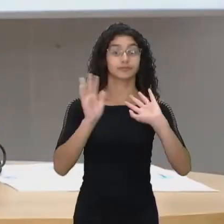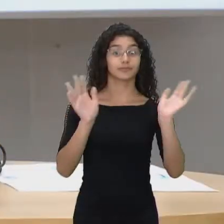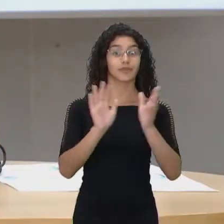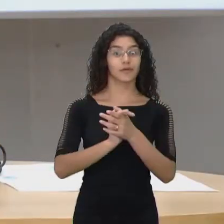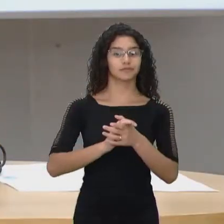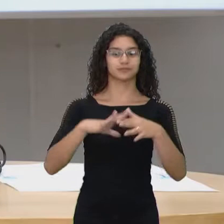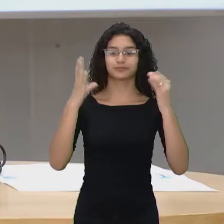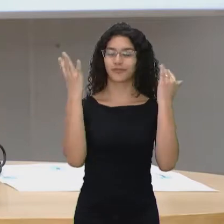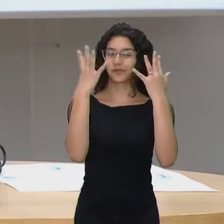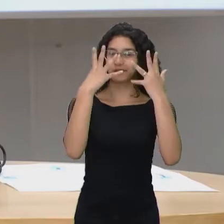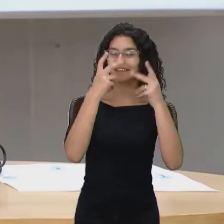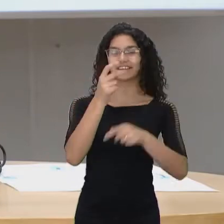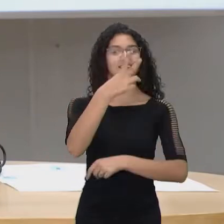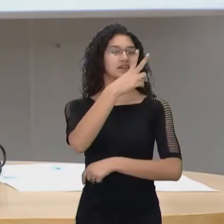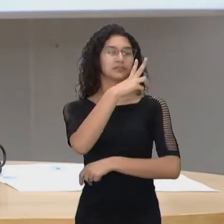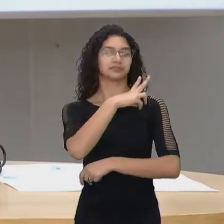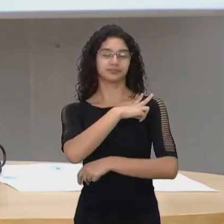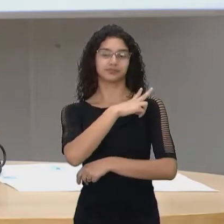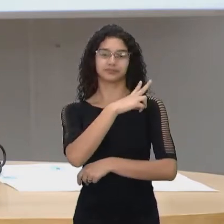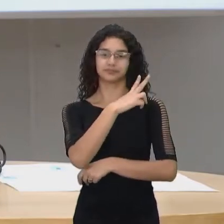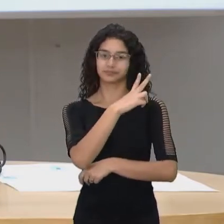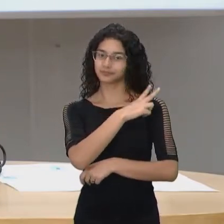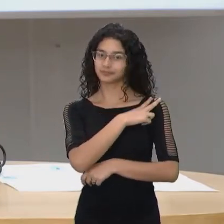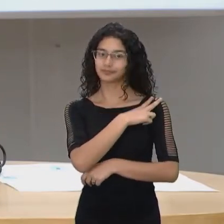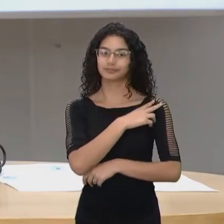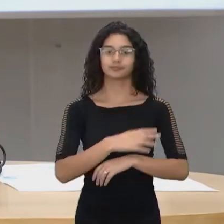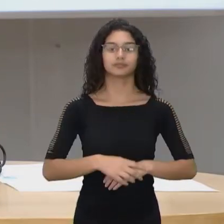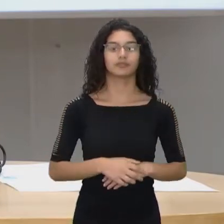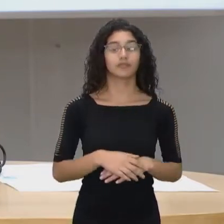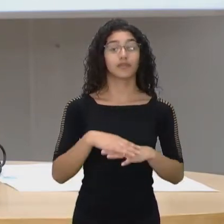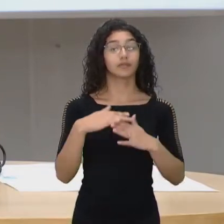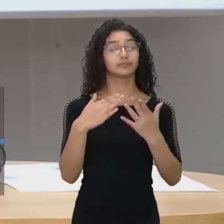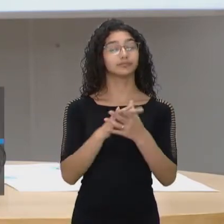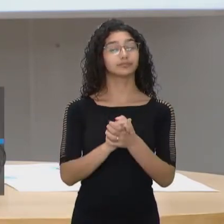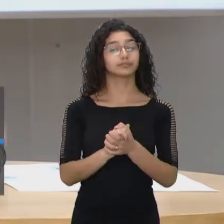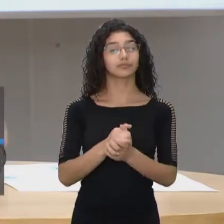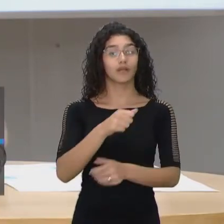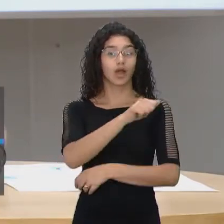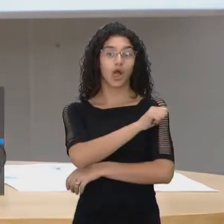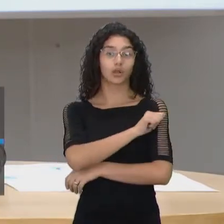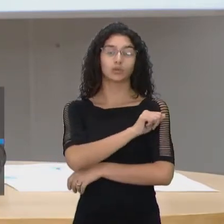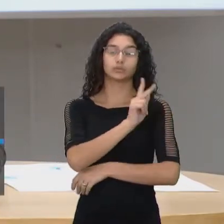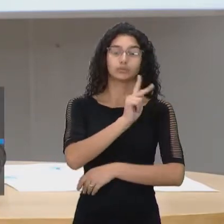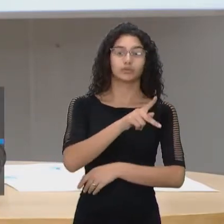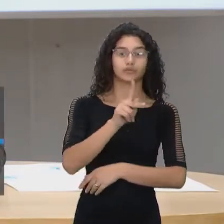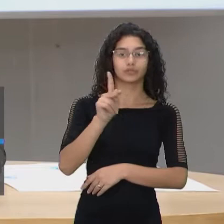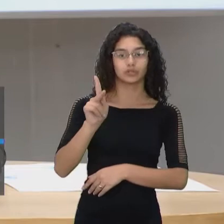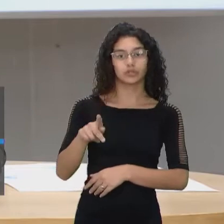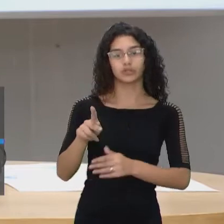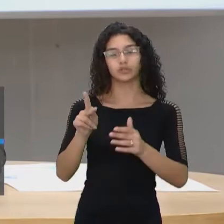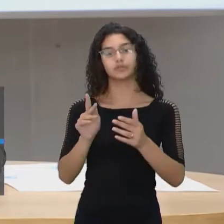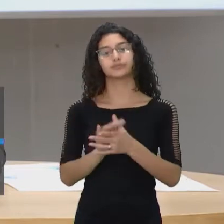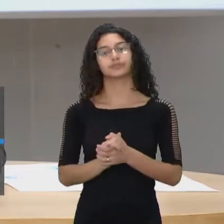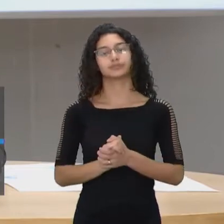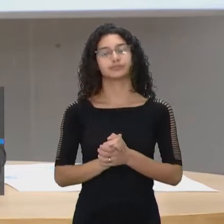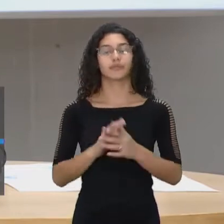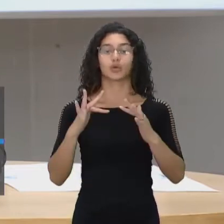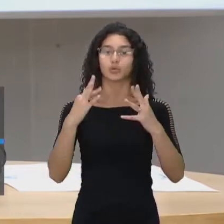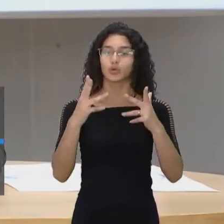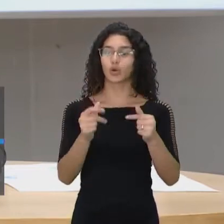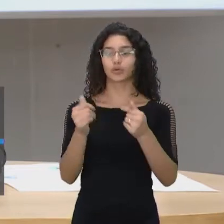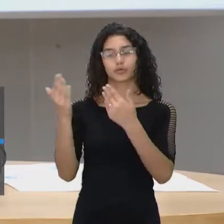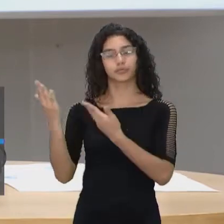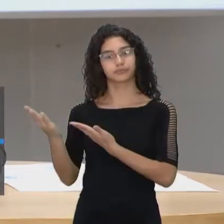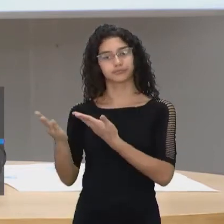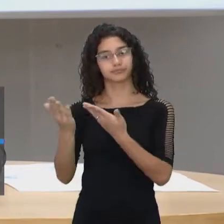gente bonita da segunda série do ensino médio, alunos, professores, professoras, alunas, sejam todas